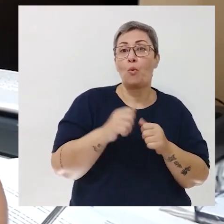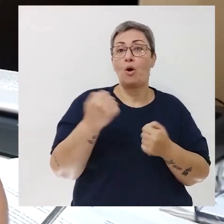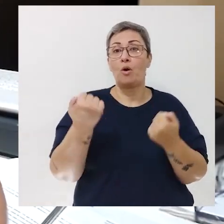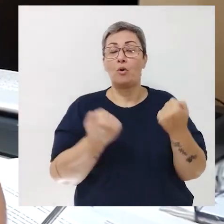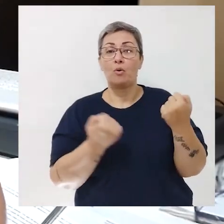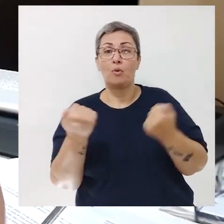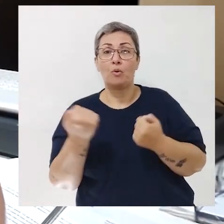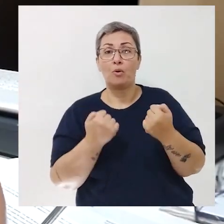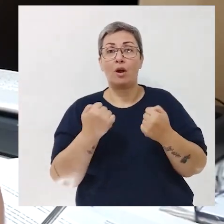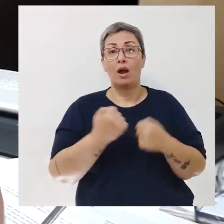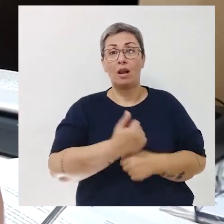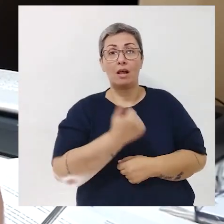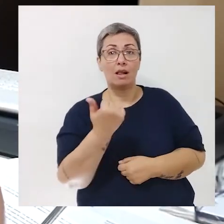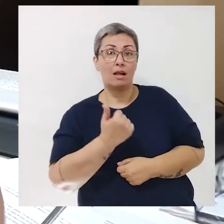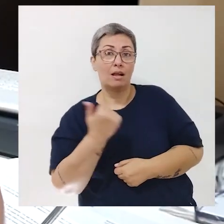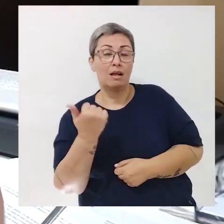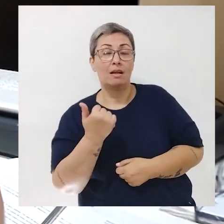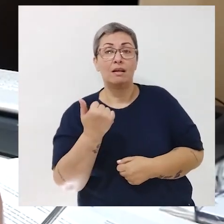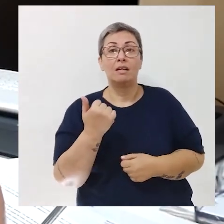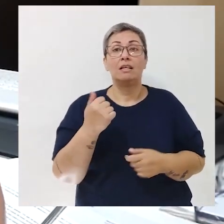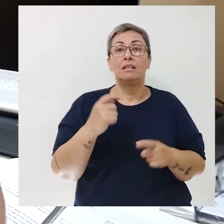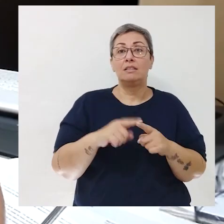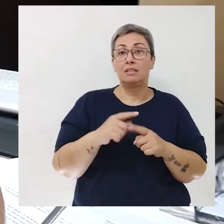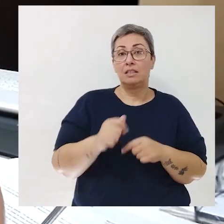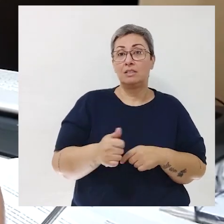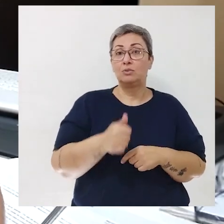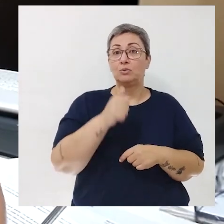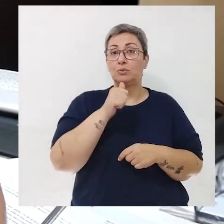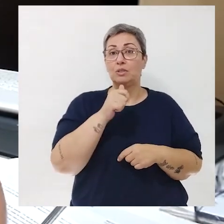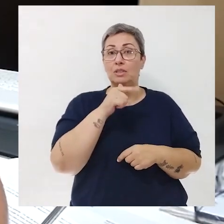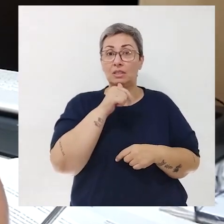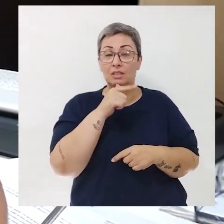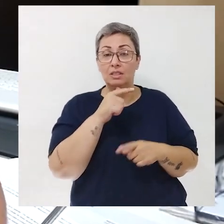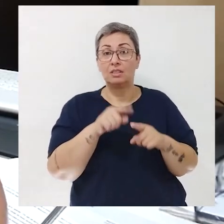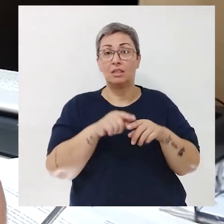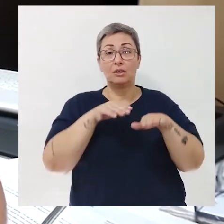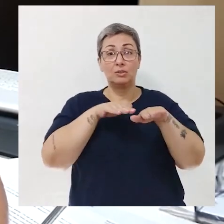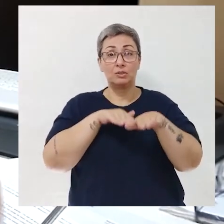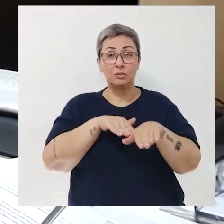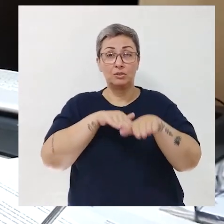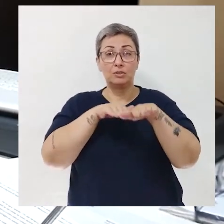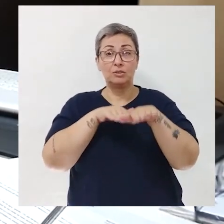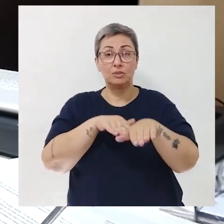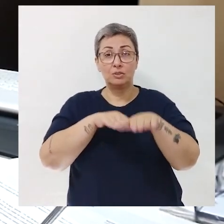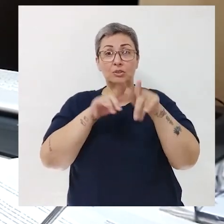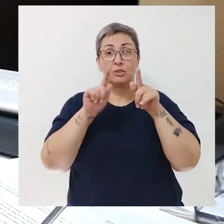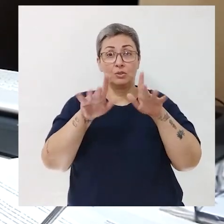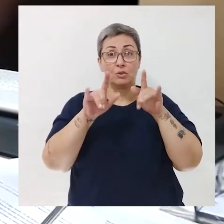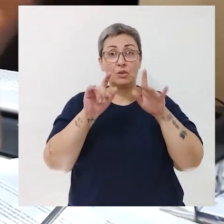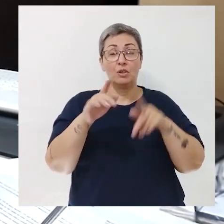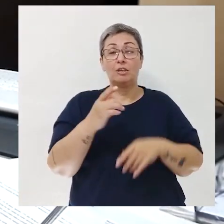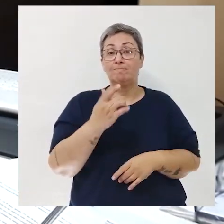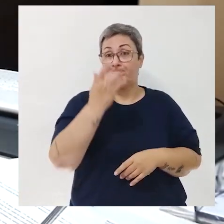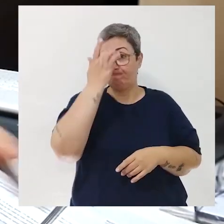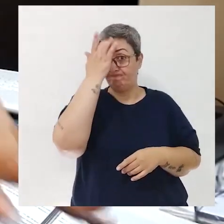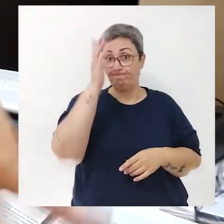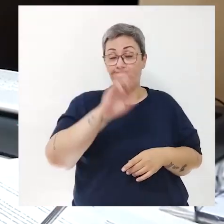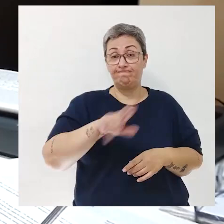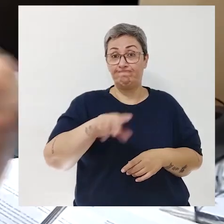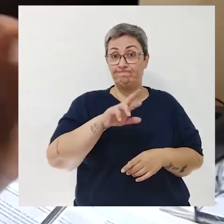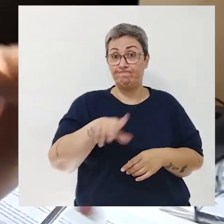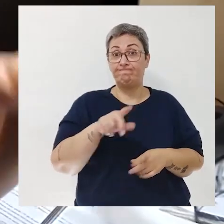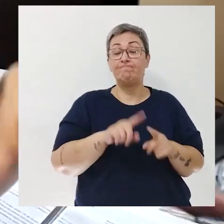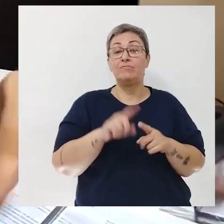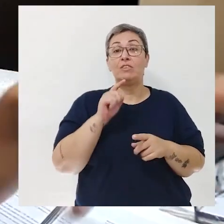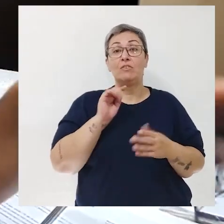no carro, na carona, né? Muitas vezes toma, né? O trânsito aqui de Guarulhos também não tá fácil, né? Aí